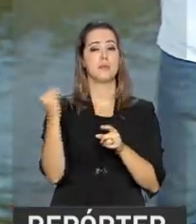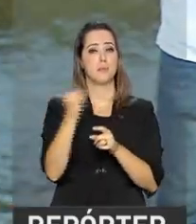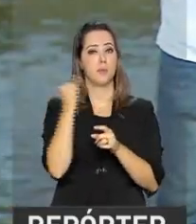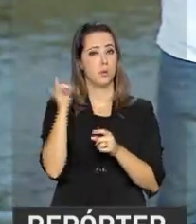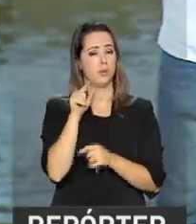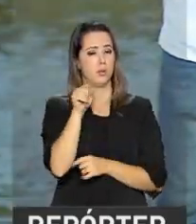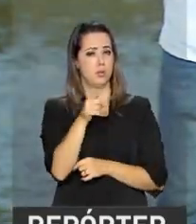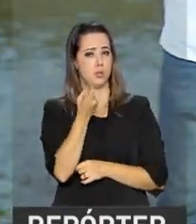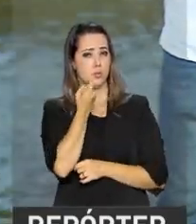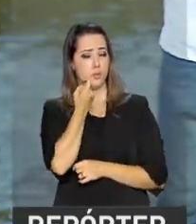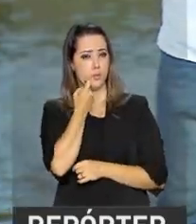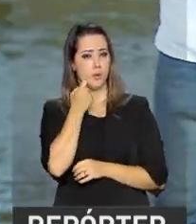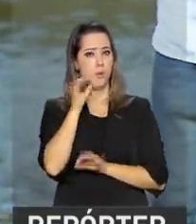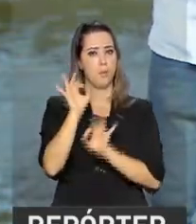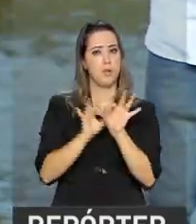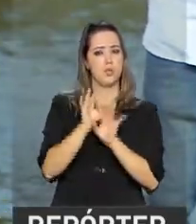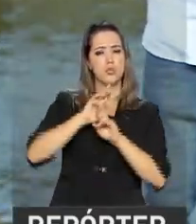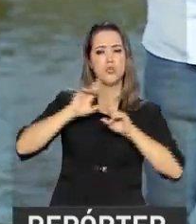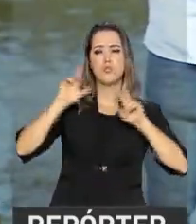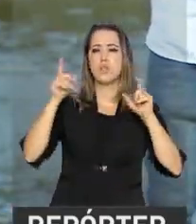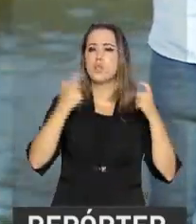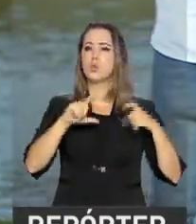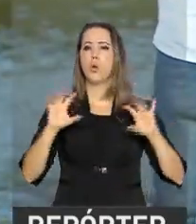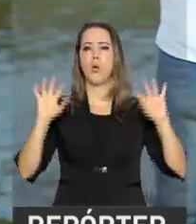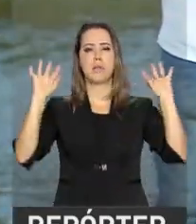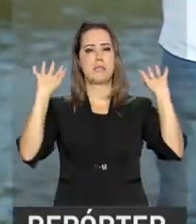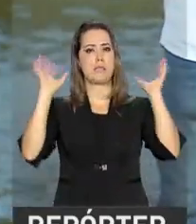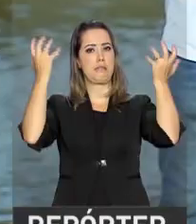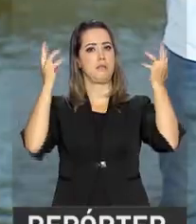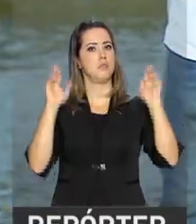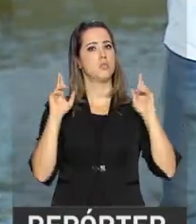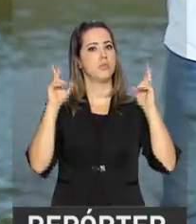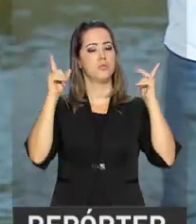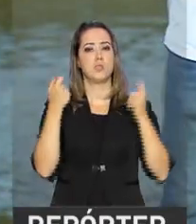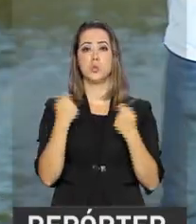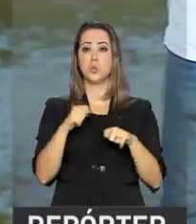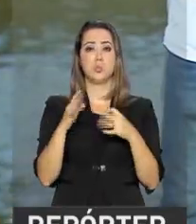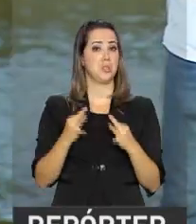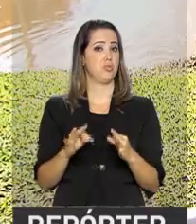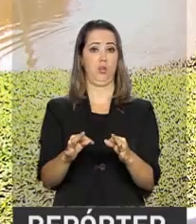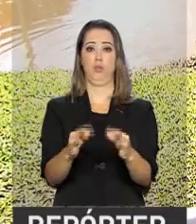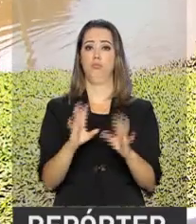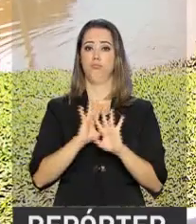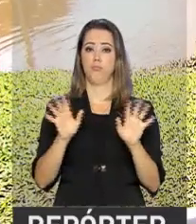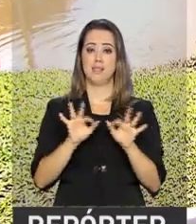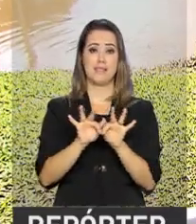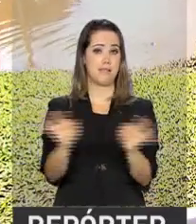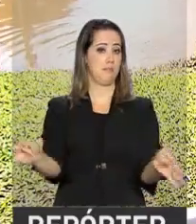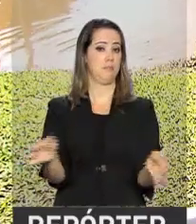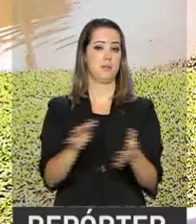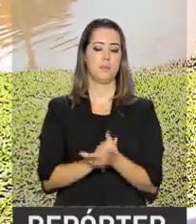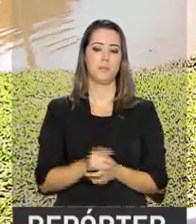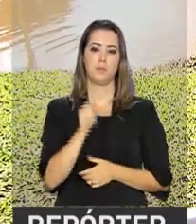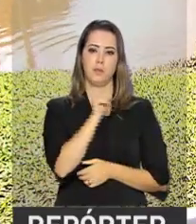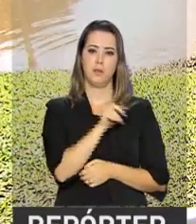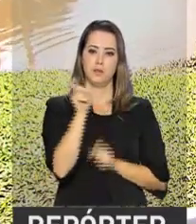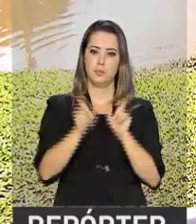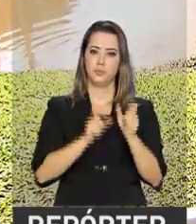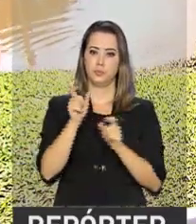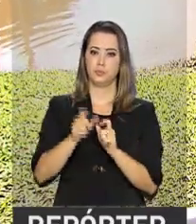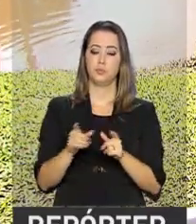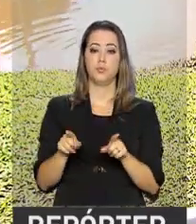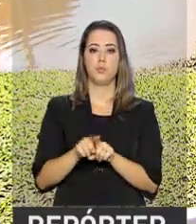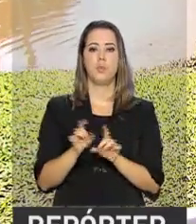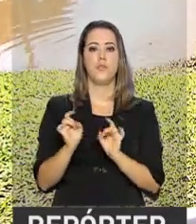a tilápia se adapta a diferentes climas e dispensa grandes tecnologias no cultivo. Este produtor de tilápia no Distrito